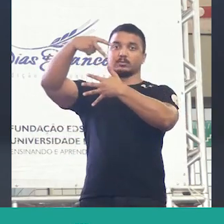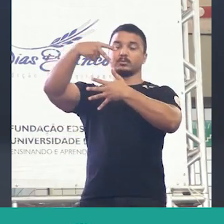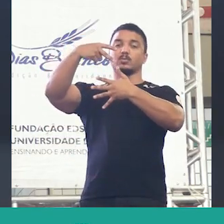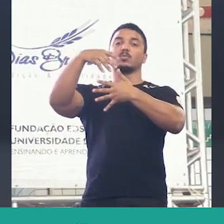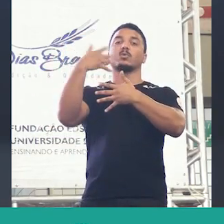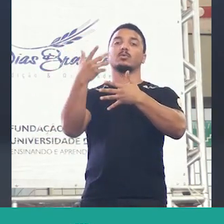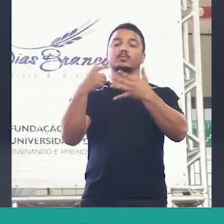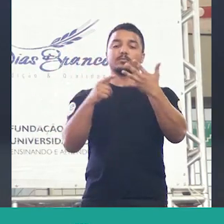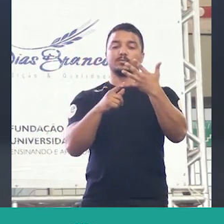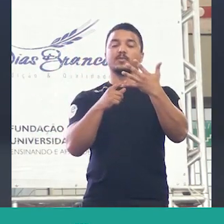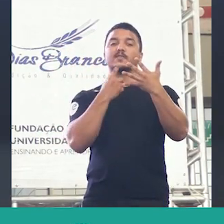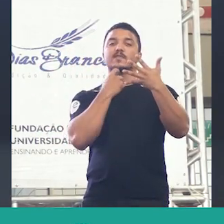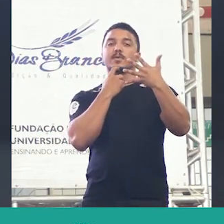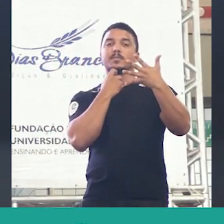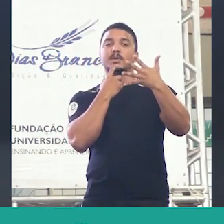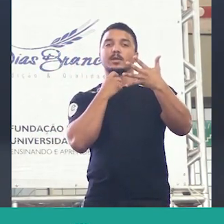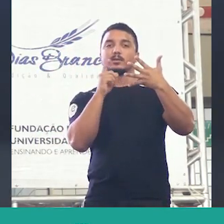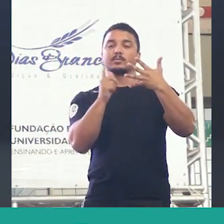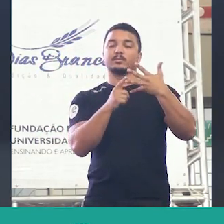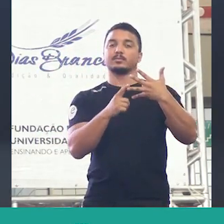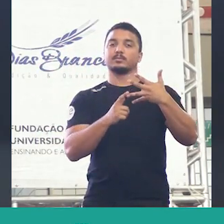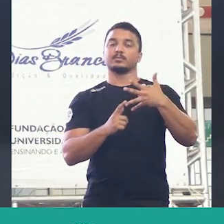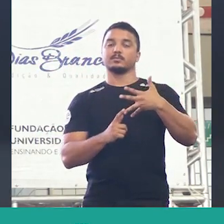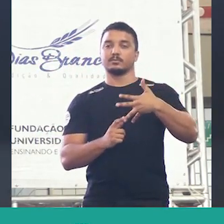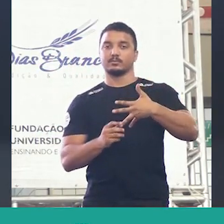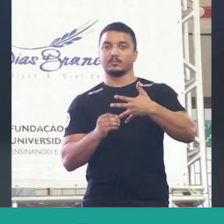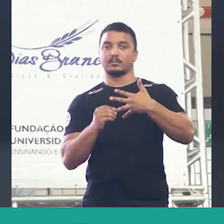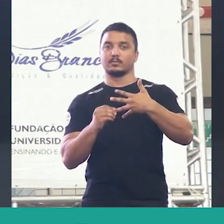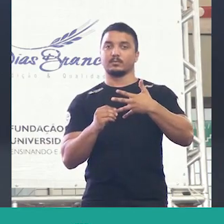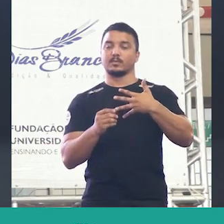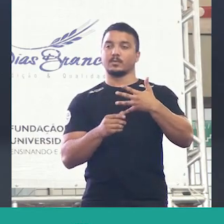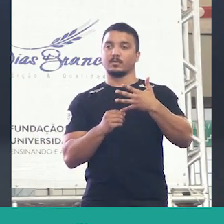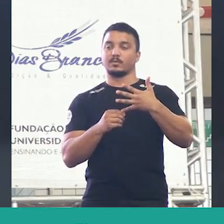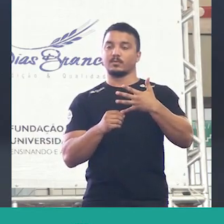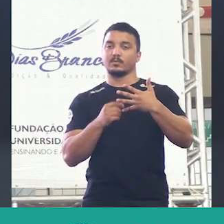as 7? Vermelha,